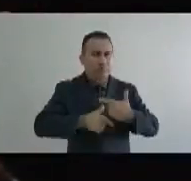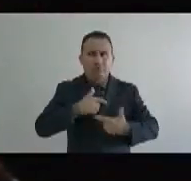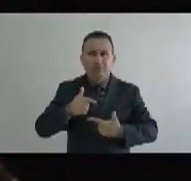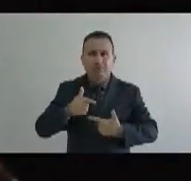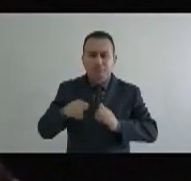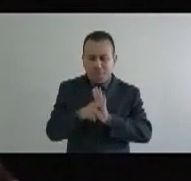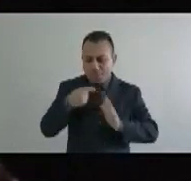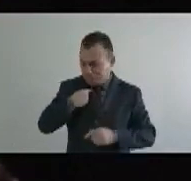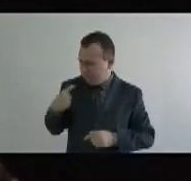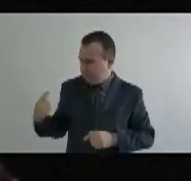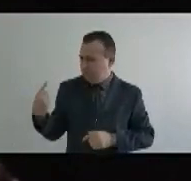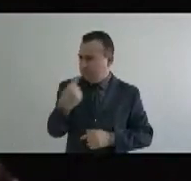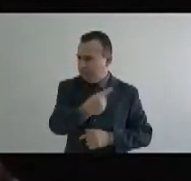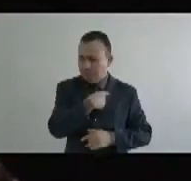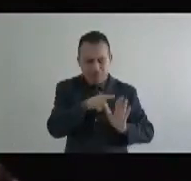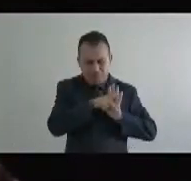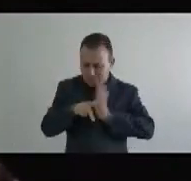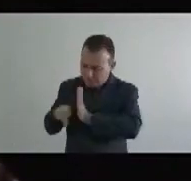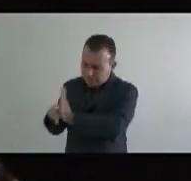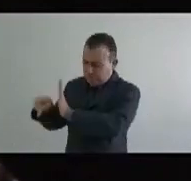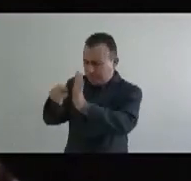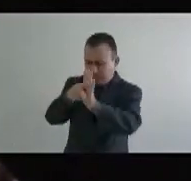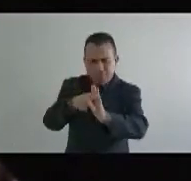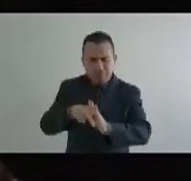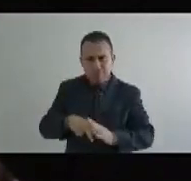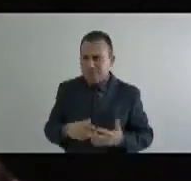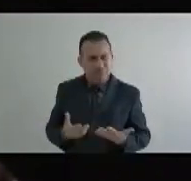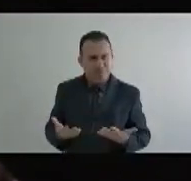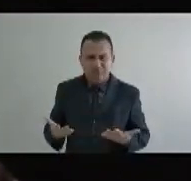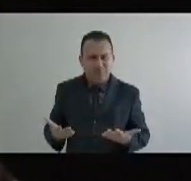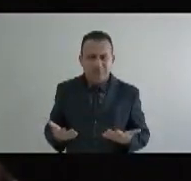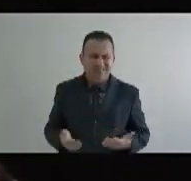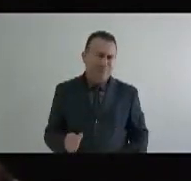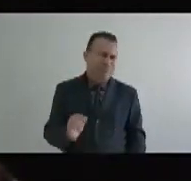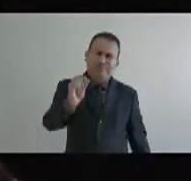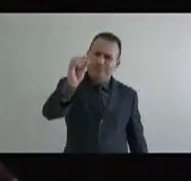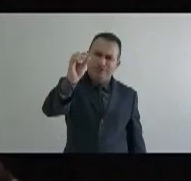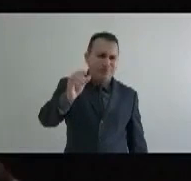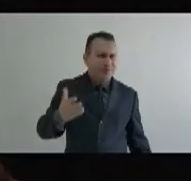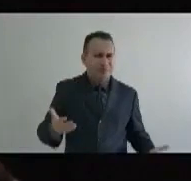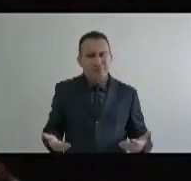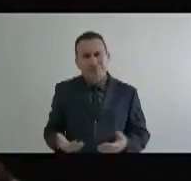nós, só individualmente para cada um, é pouco demais.